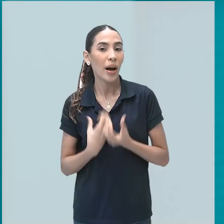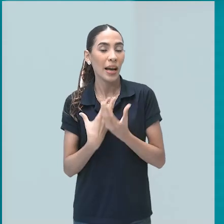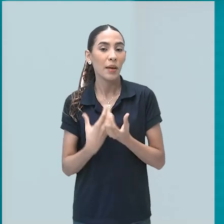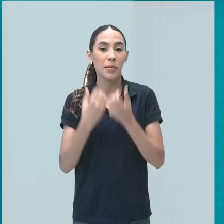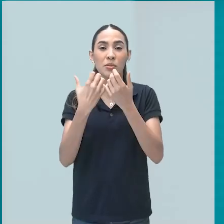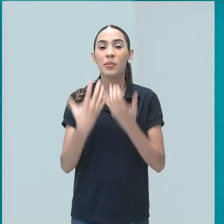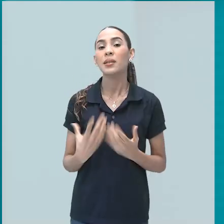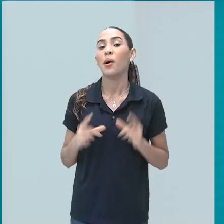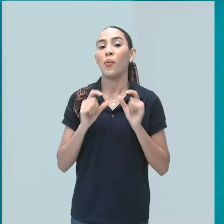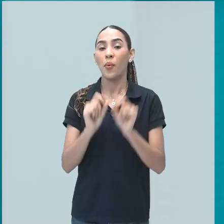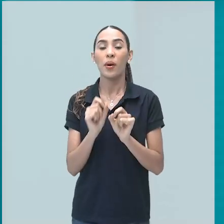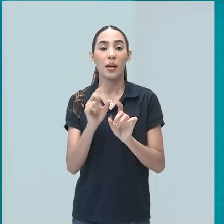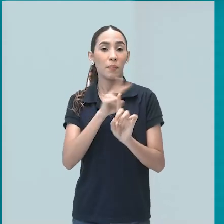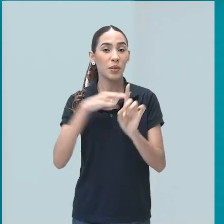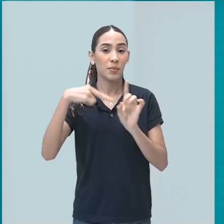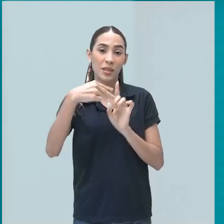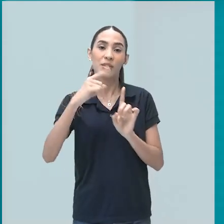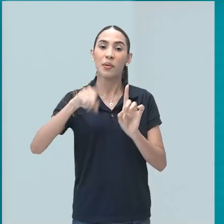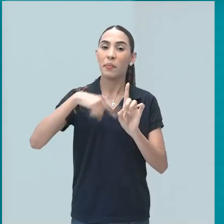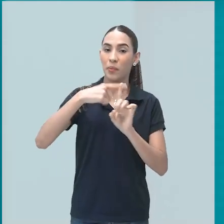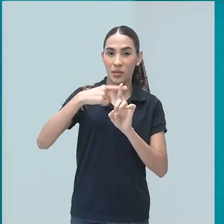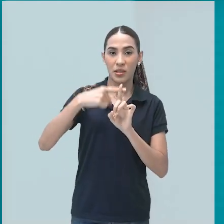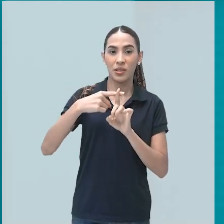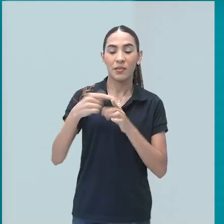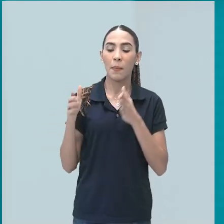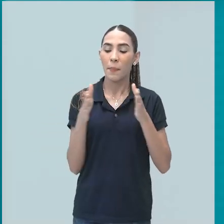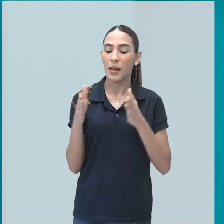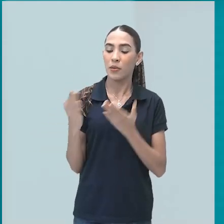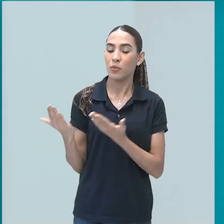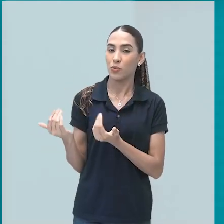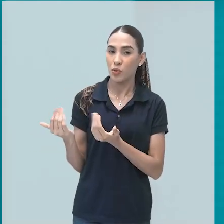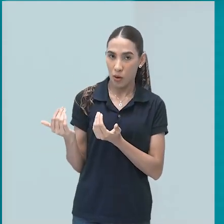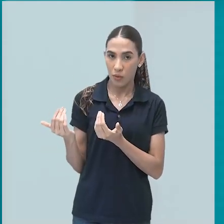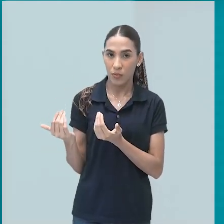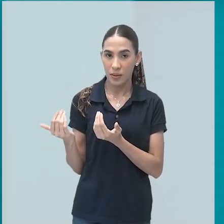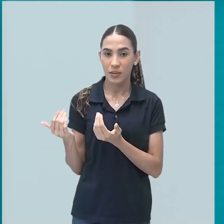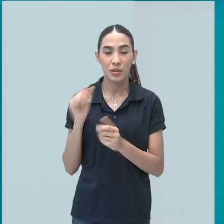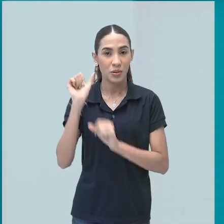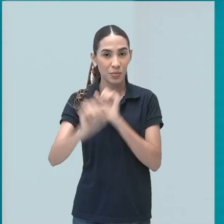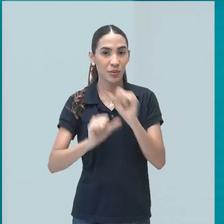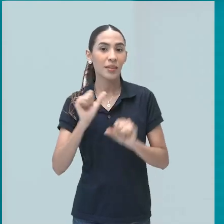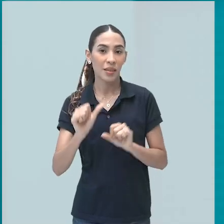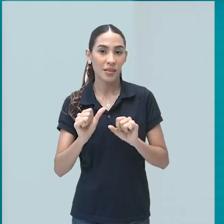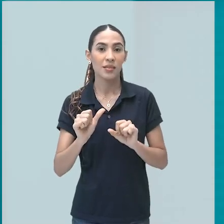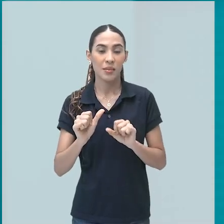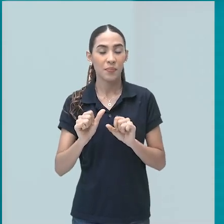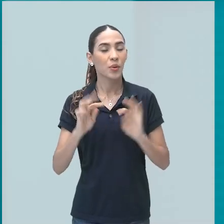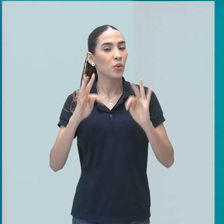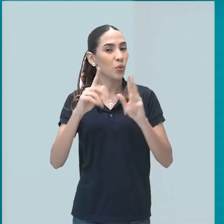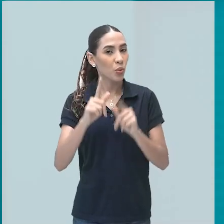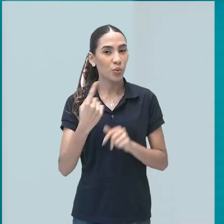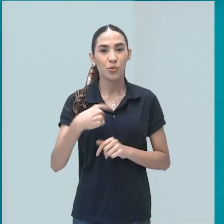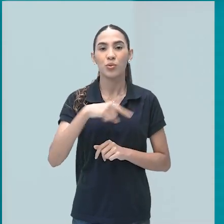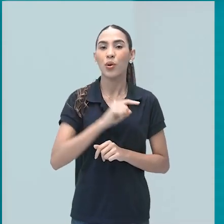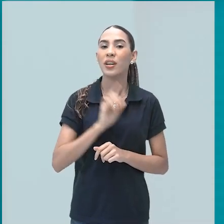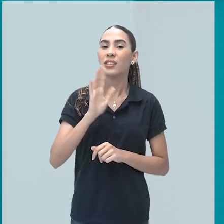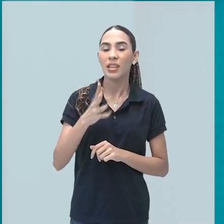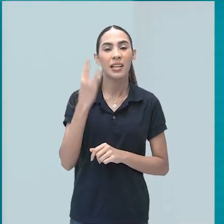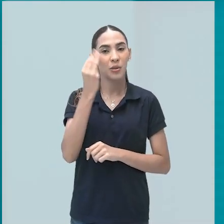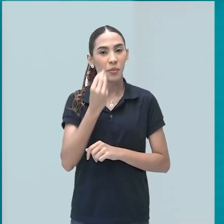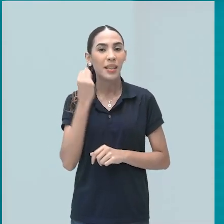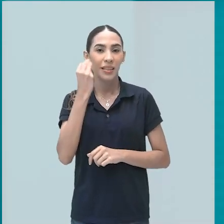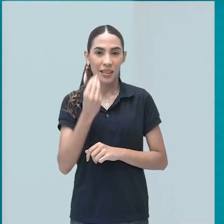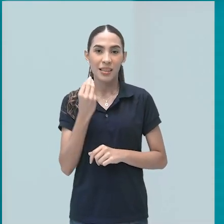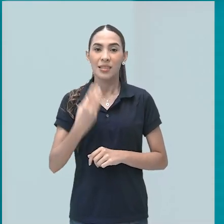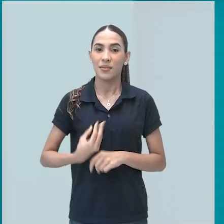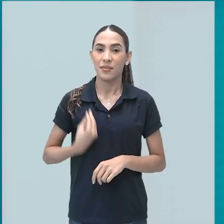eu lírico um olhar positivo para essa fase de descobertas, de mudança, na qual todos passamos em determinado